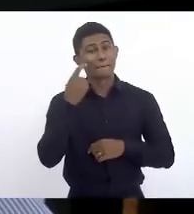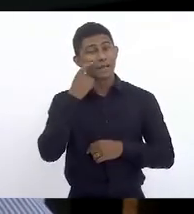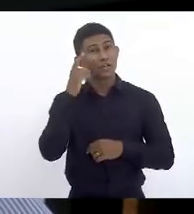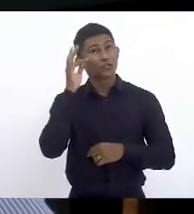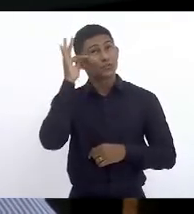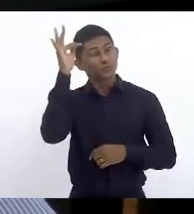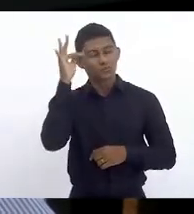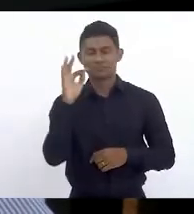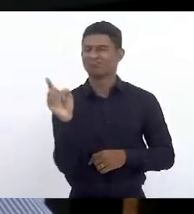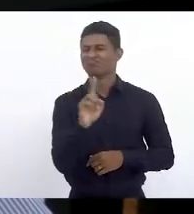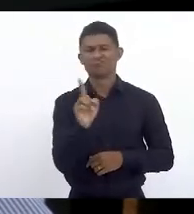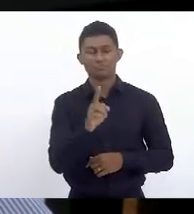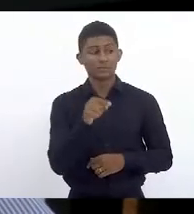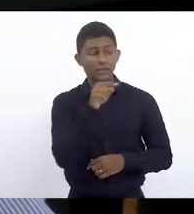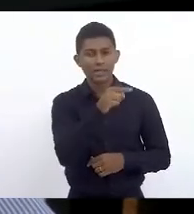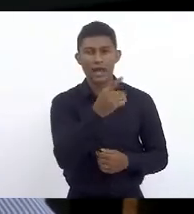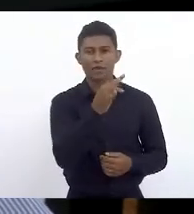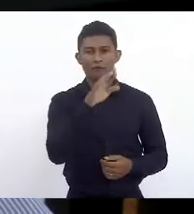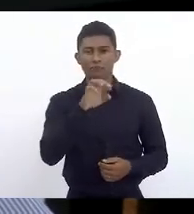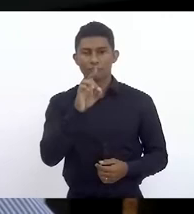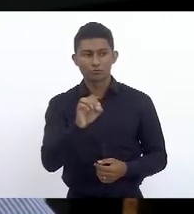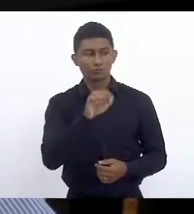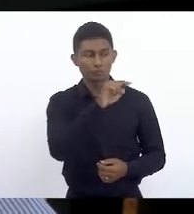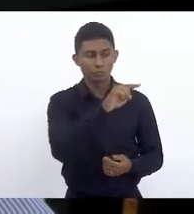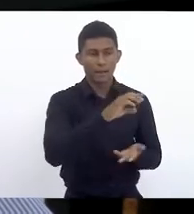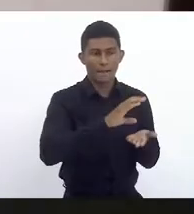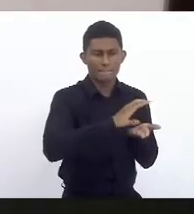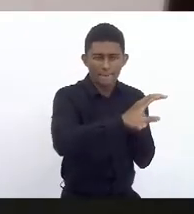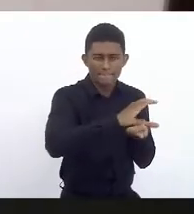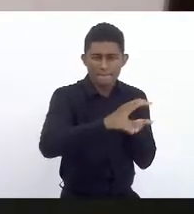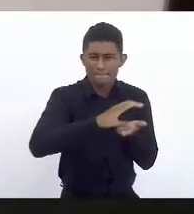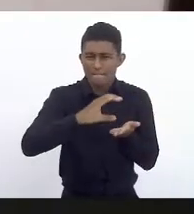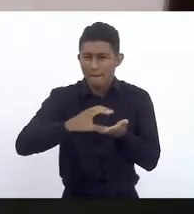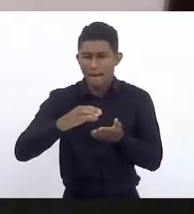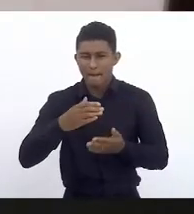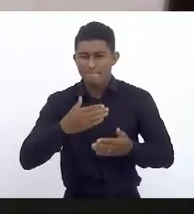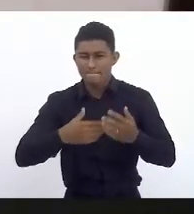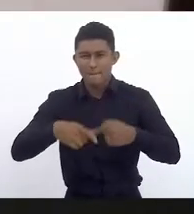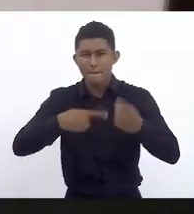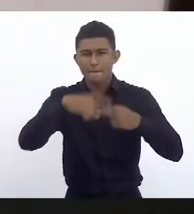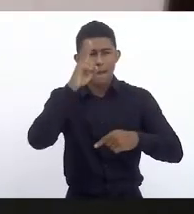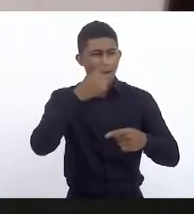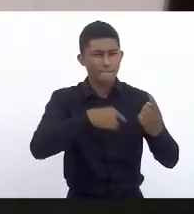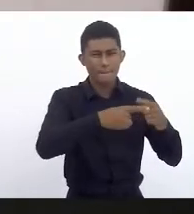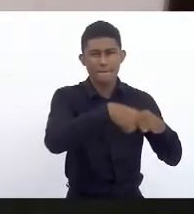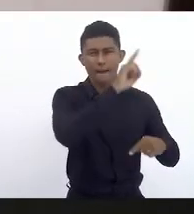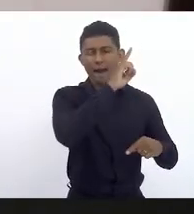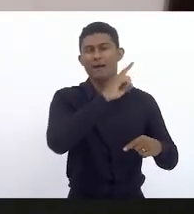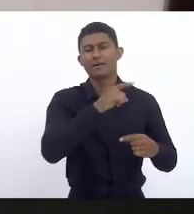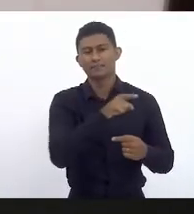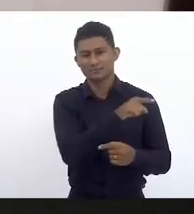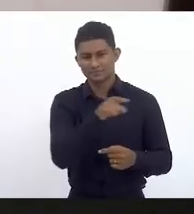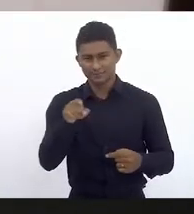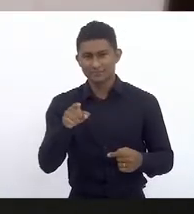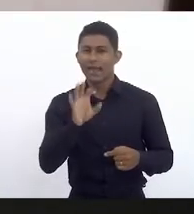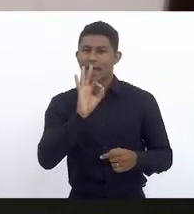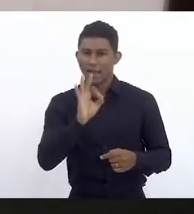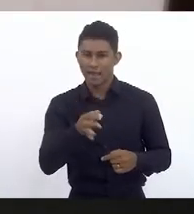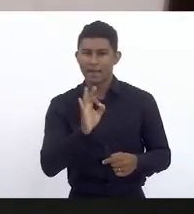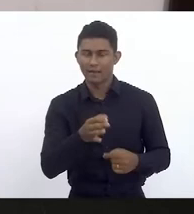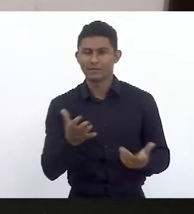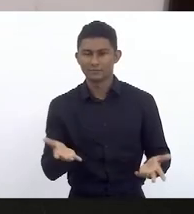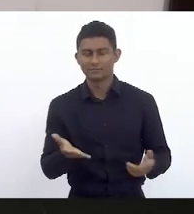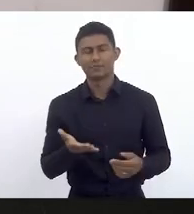um fundo para produzir recursos no amanhã, né? Então, acho que é uma observação, no